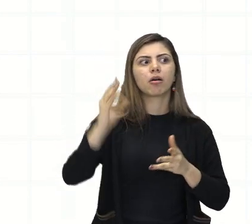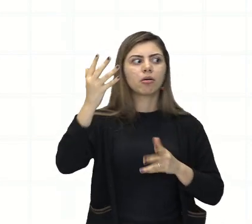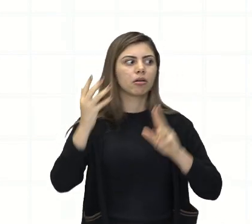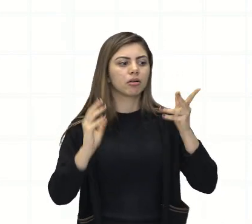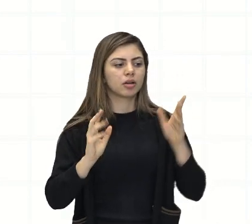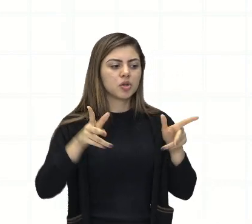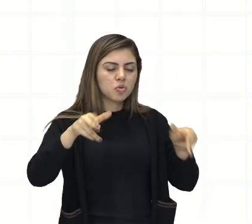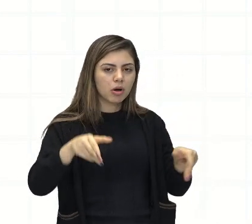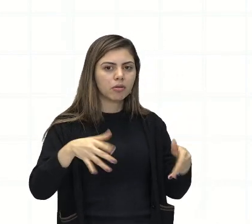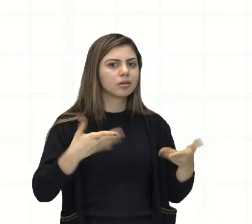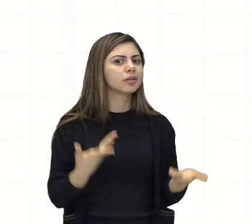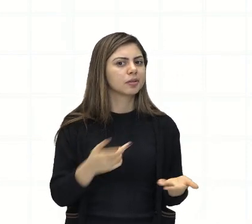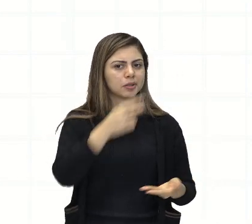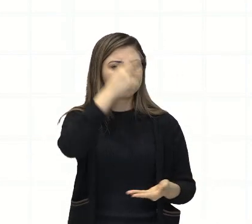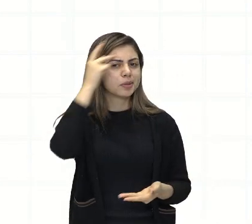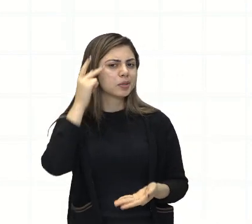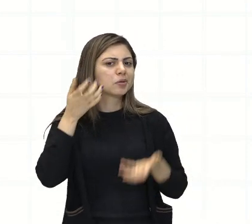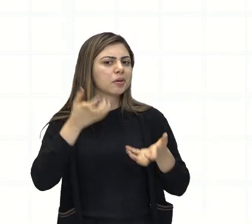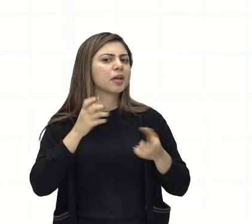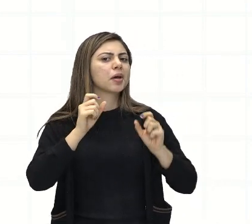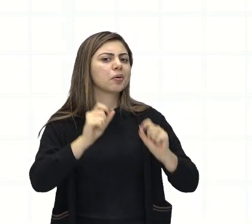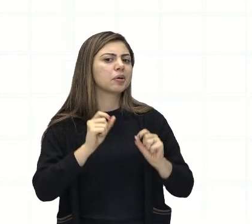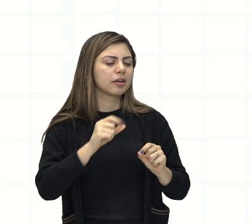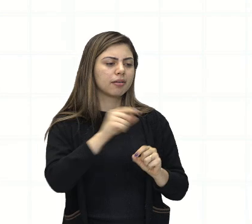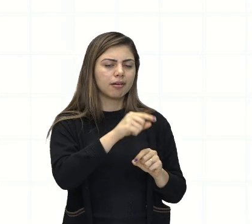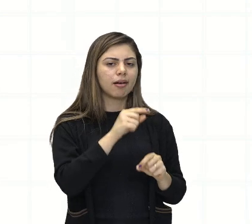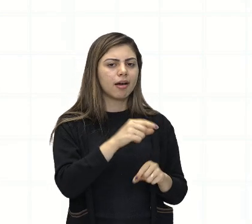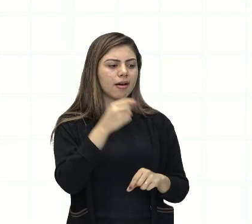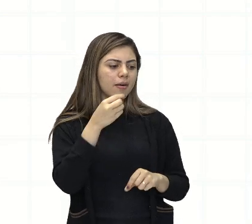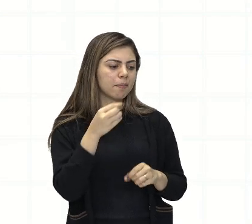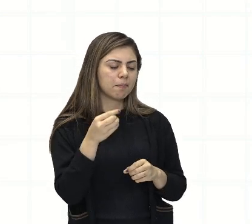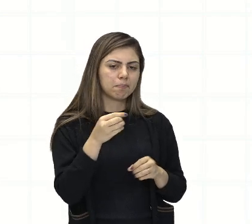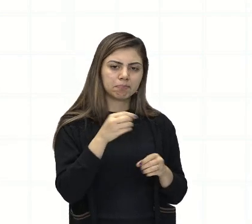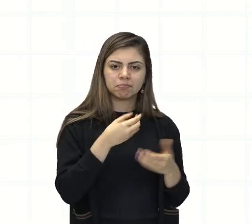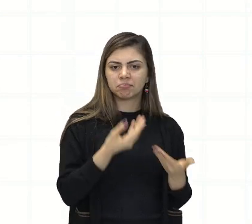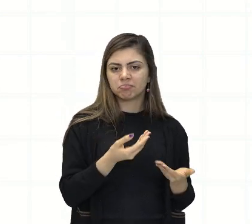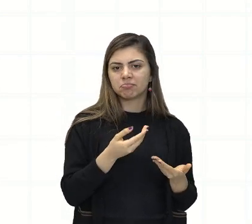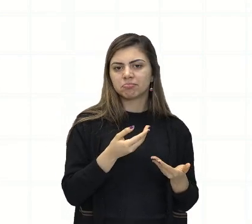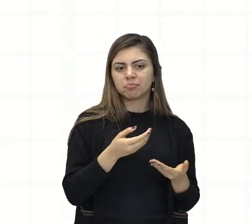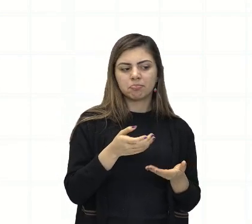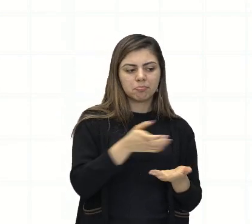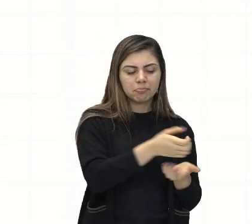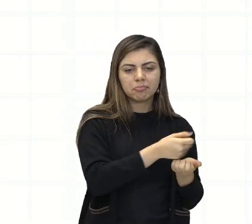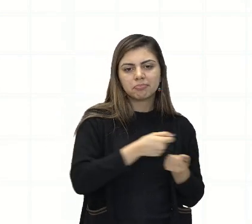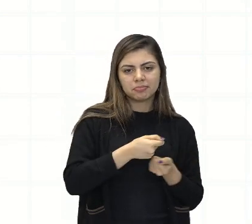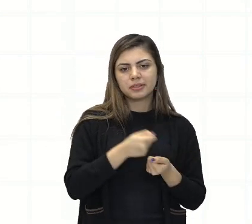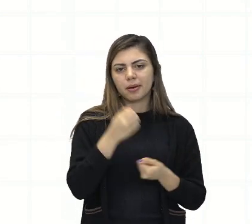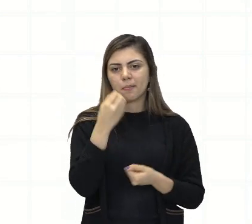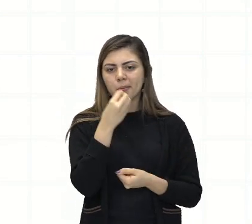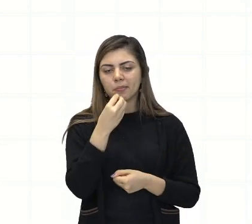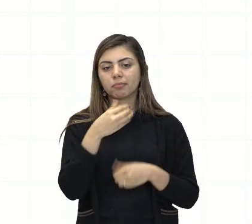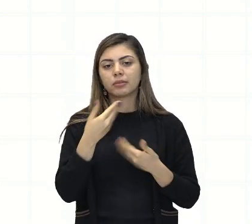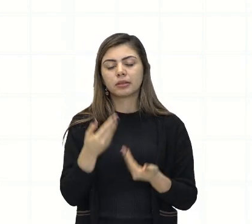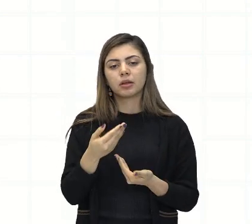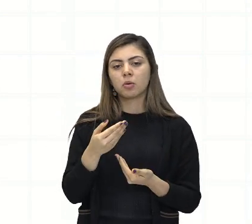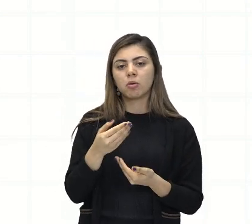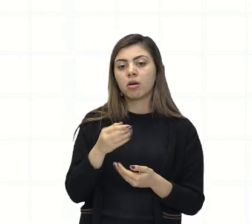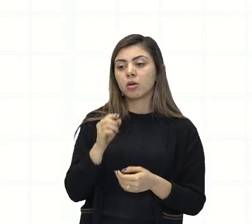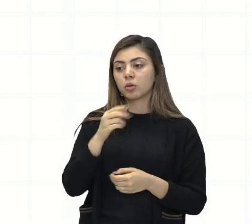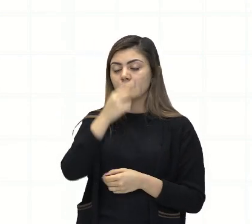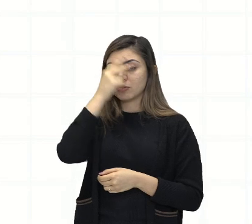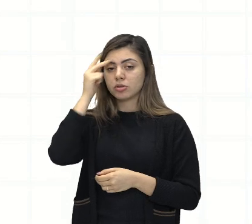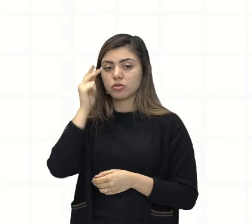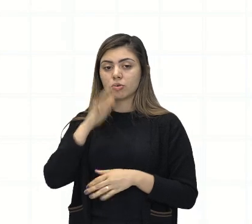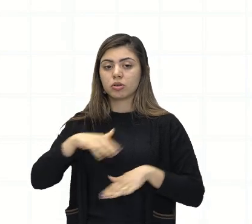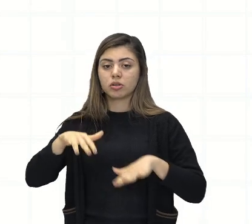em cima. As pessoas vão querer usar aquilo. E os pais não queriam. Ninguém, nem os parentes de mais perto,